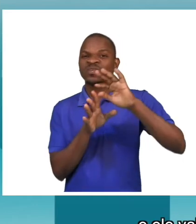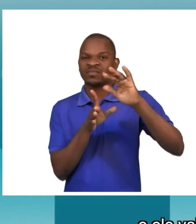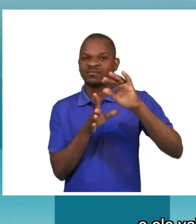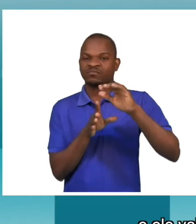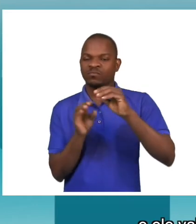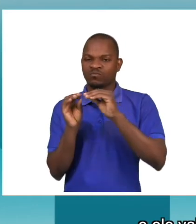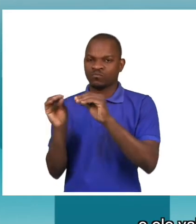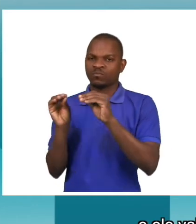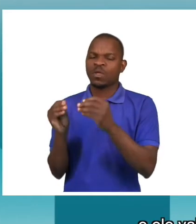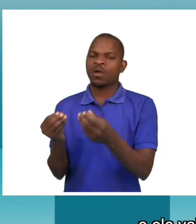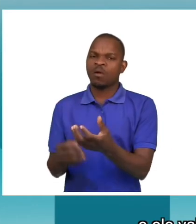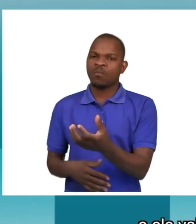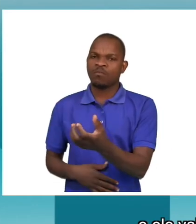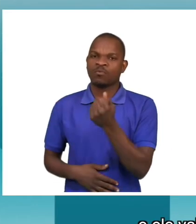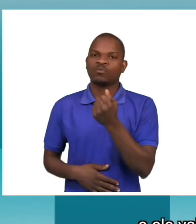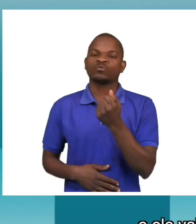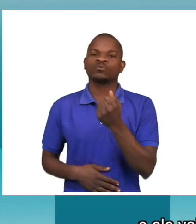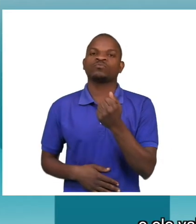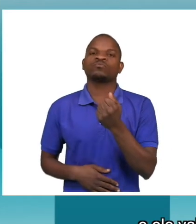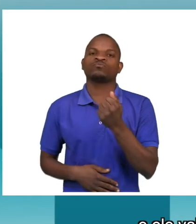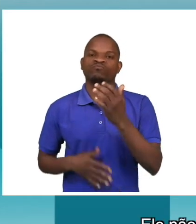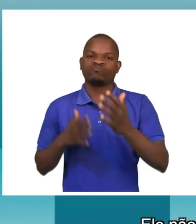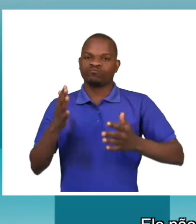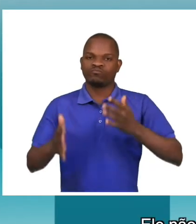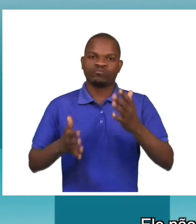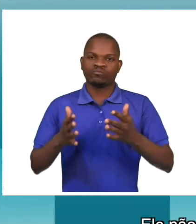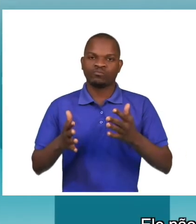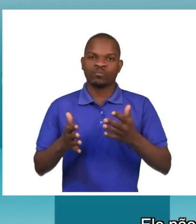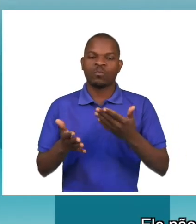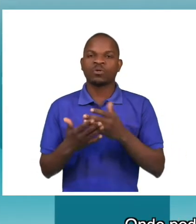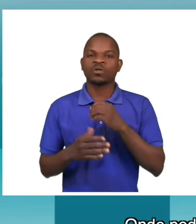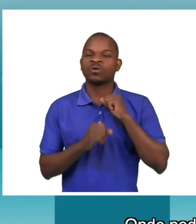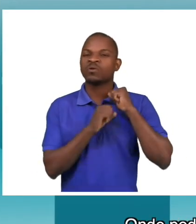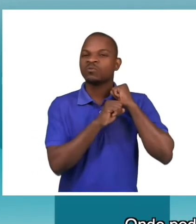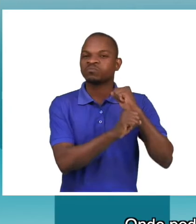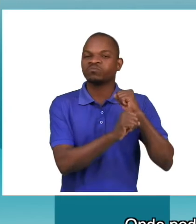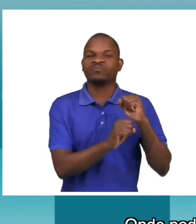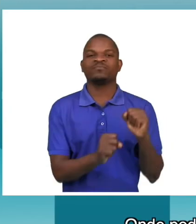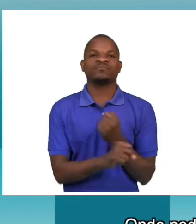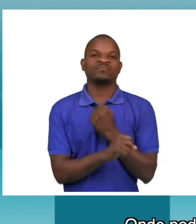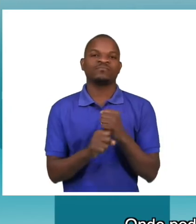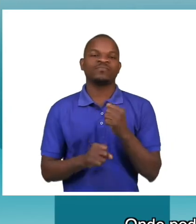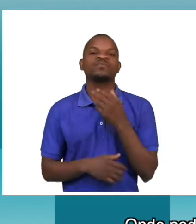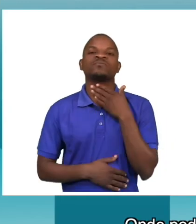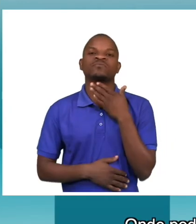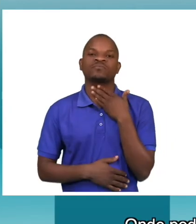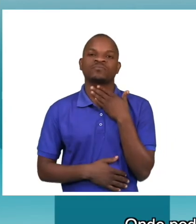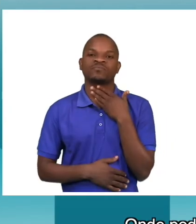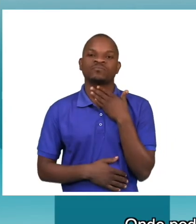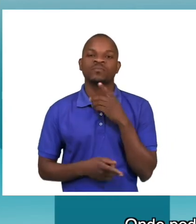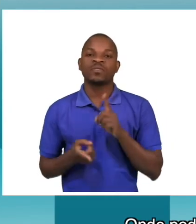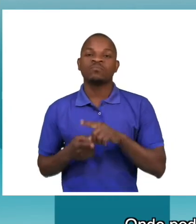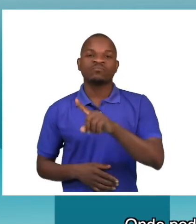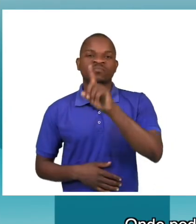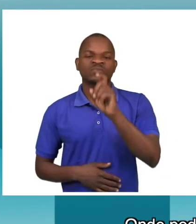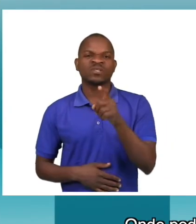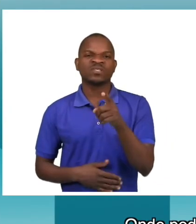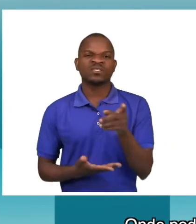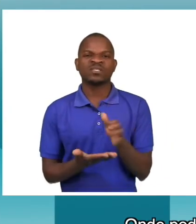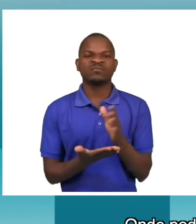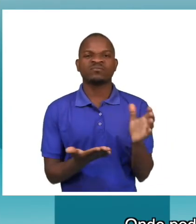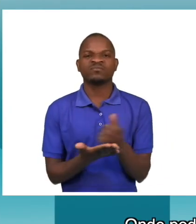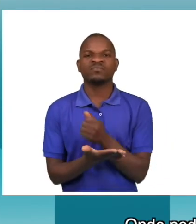que também podem falar como ele ele não é obrigado a usar a voz E de onde pode ser adquiridos esses livros? Em língua